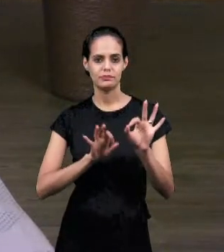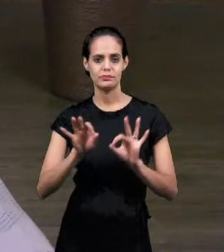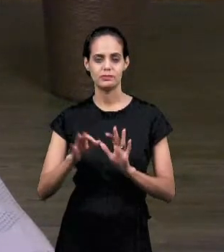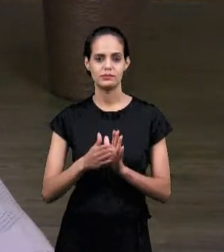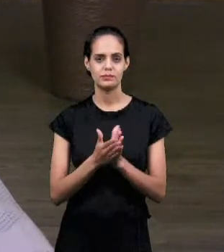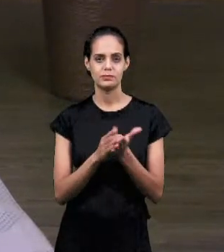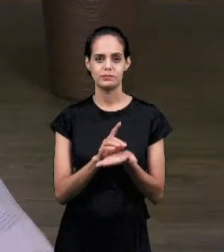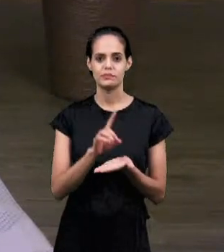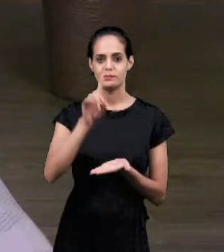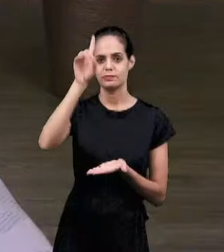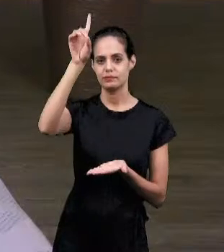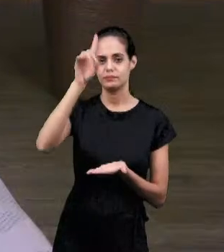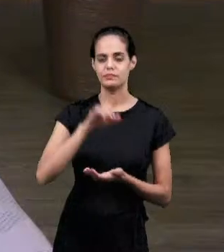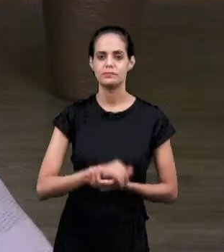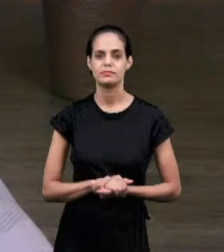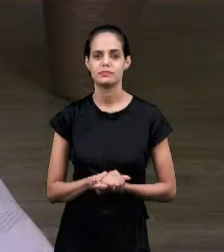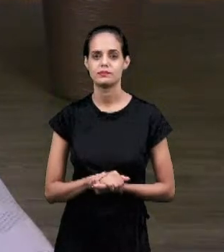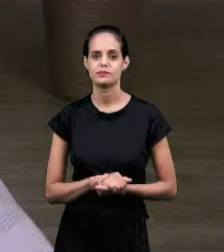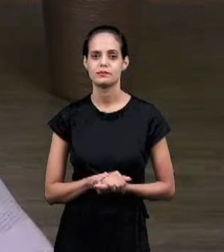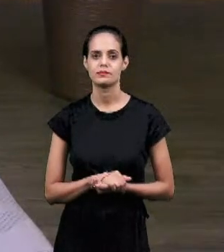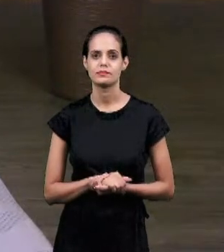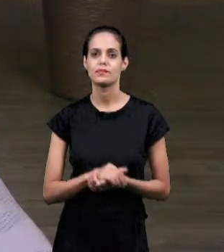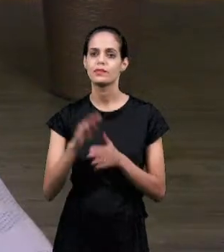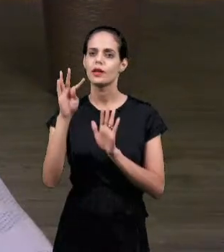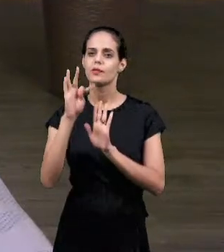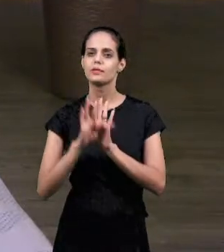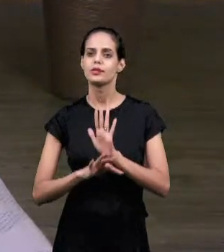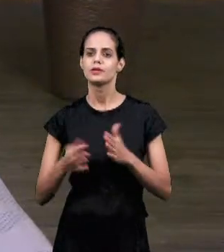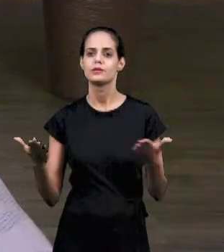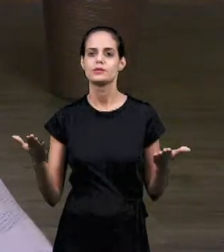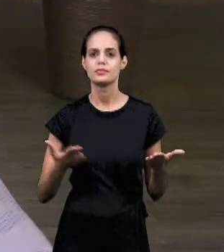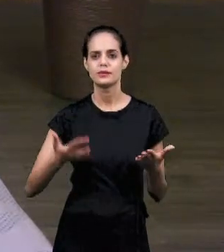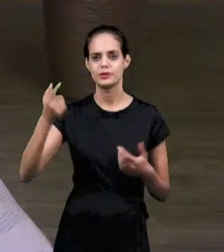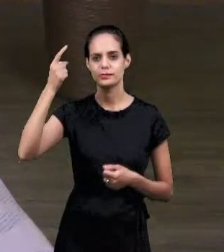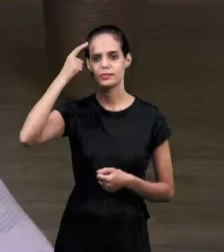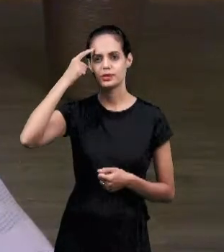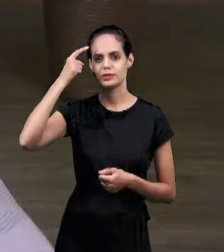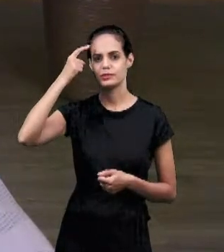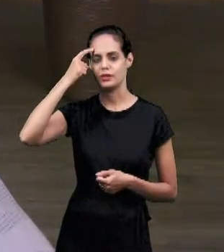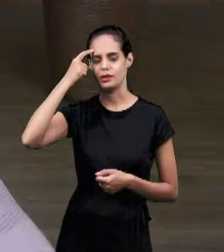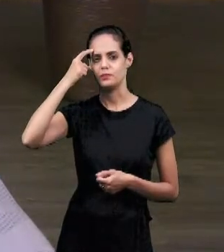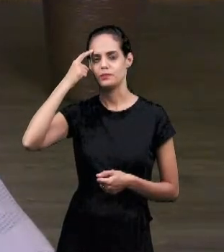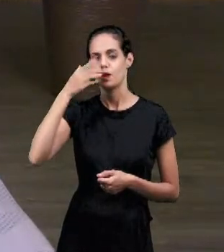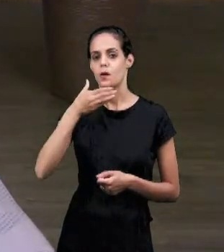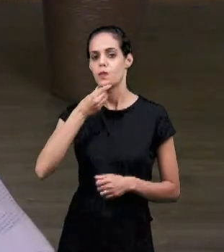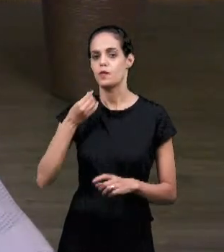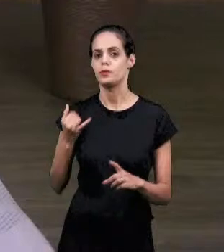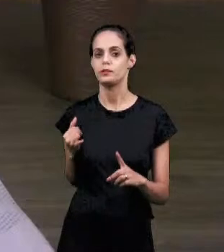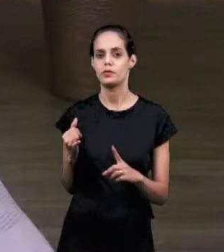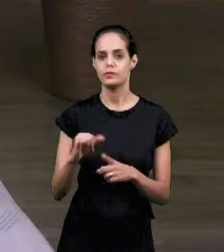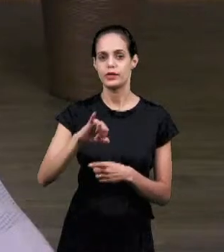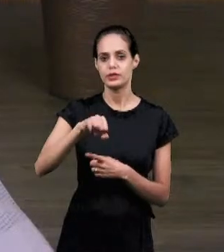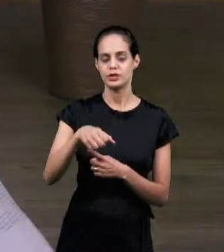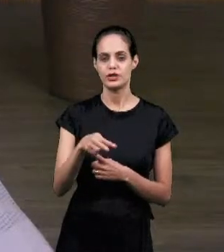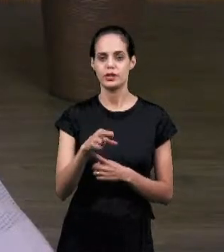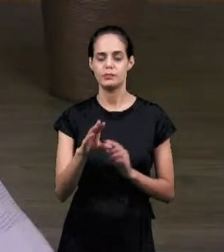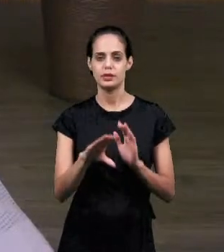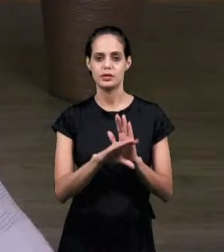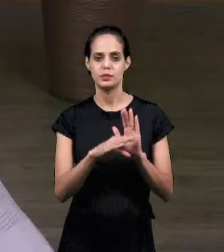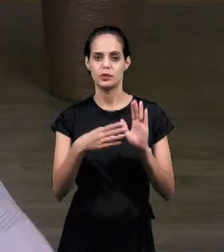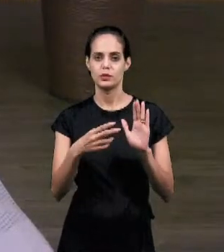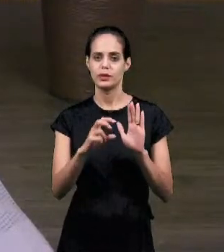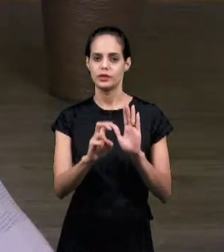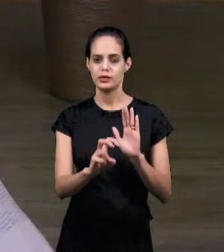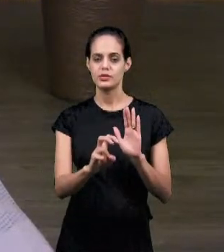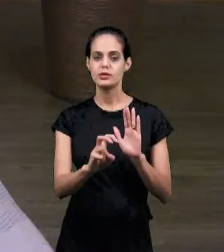Bíblias. É o texto que nós vamos meditar hoje na palavra do Senhor, está no livro do profeta Jeremias, no capítulo 45. é